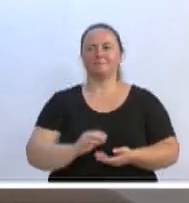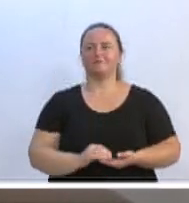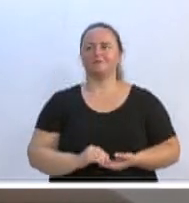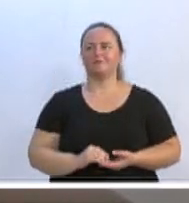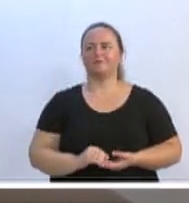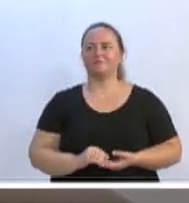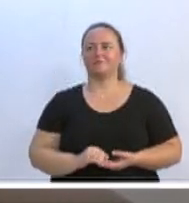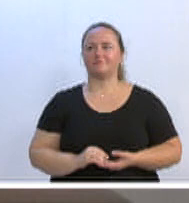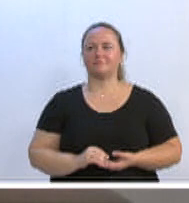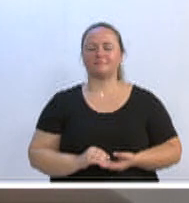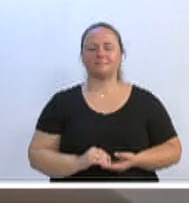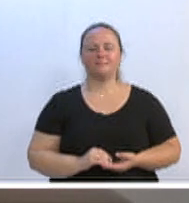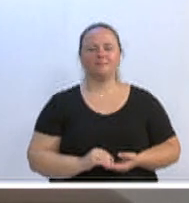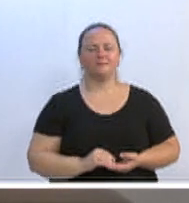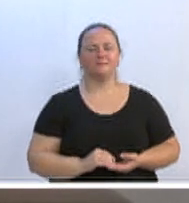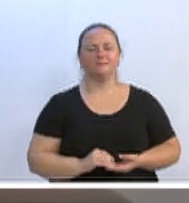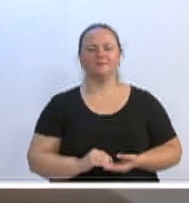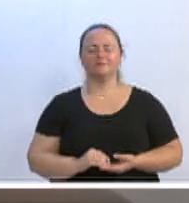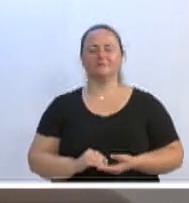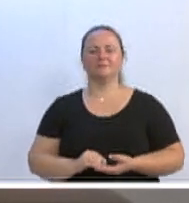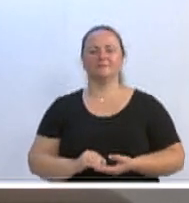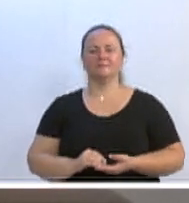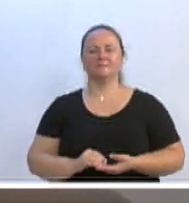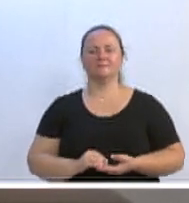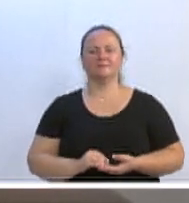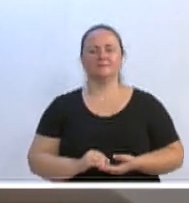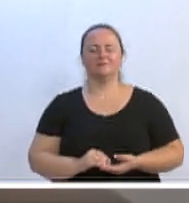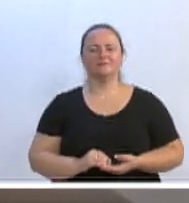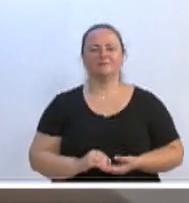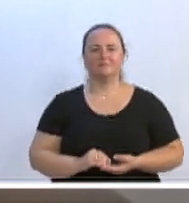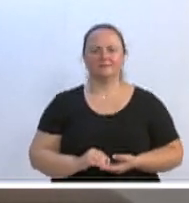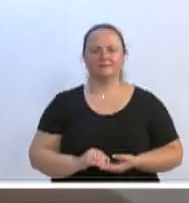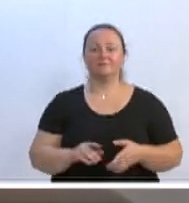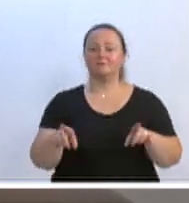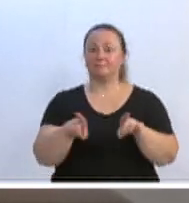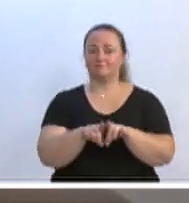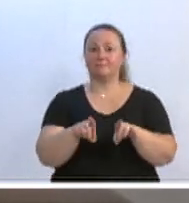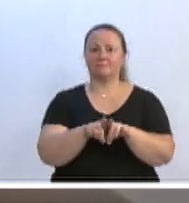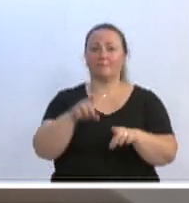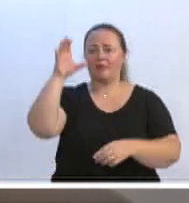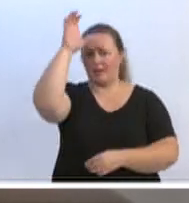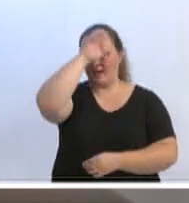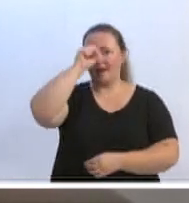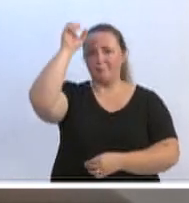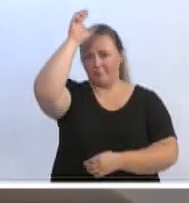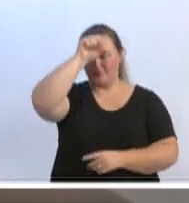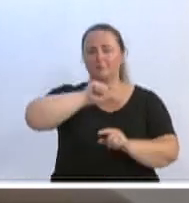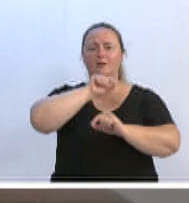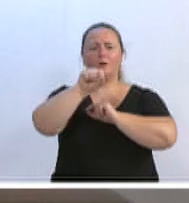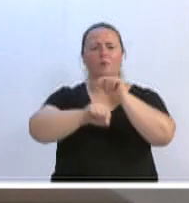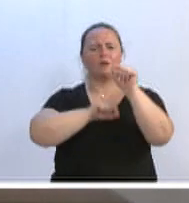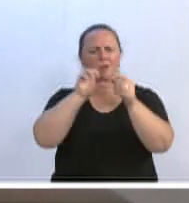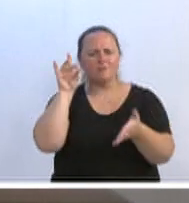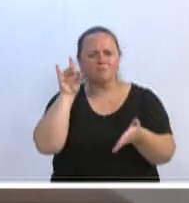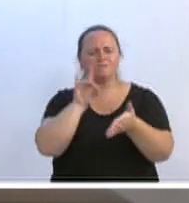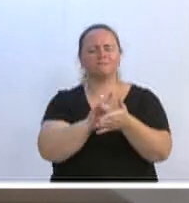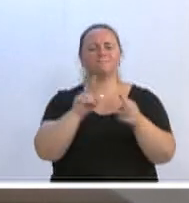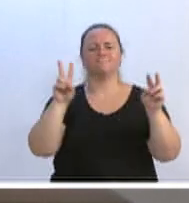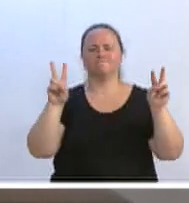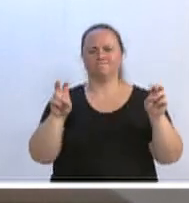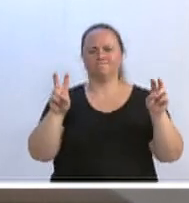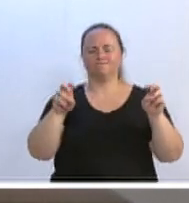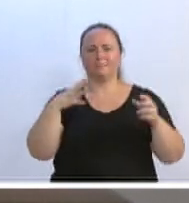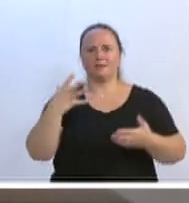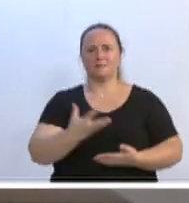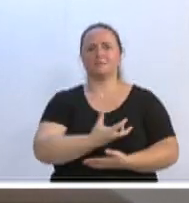Temos aprendido a respeito do que é salvação, né? Sabemos que a palavra de